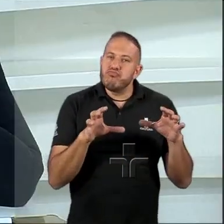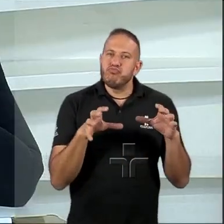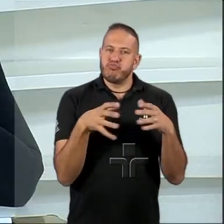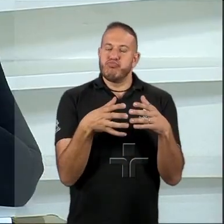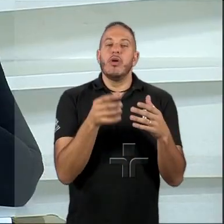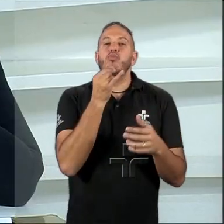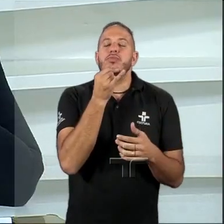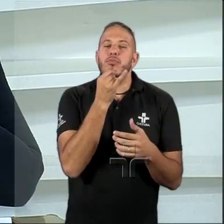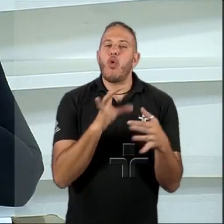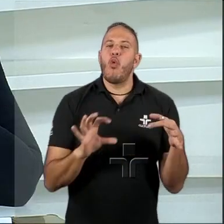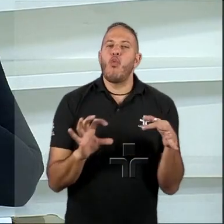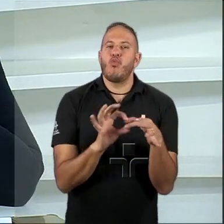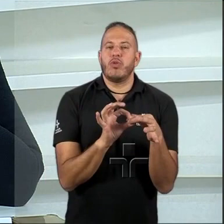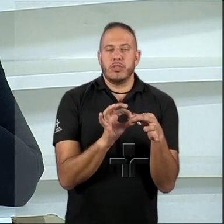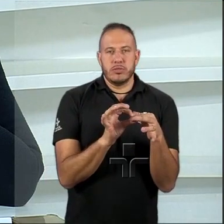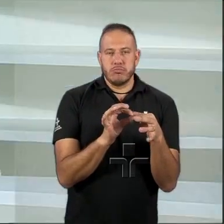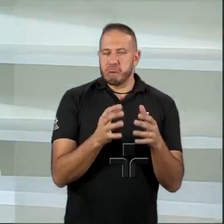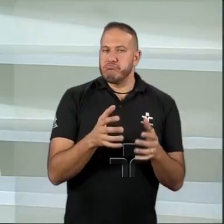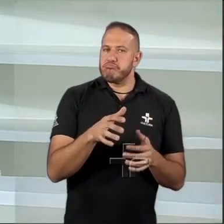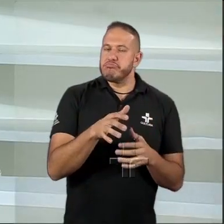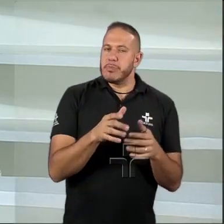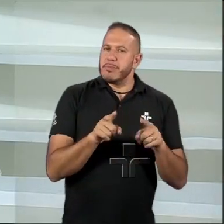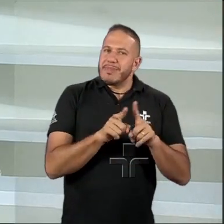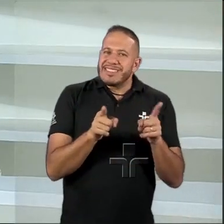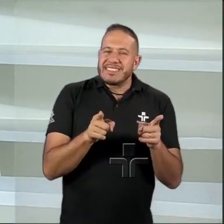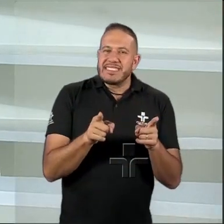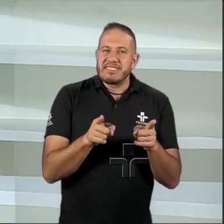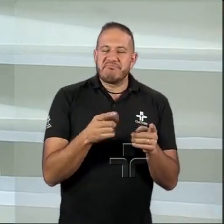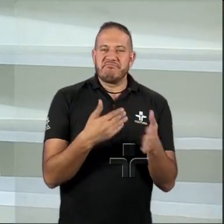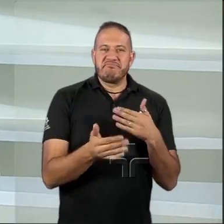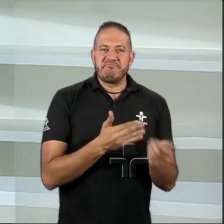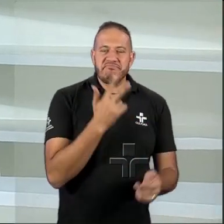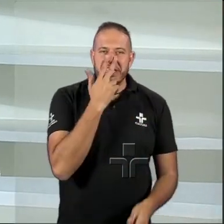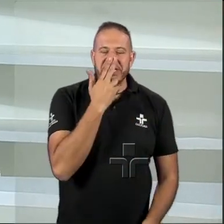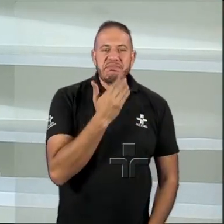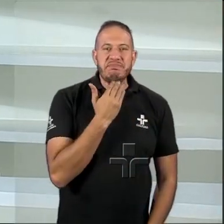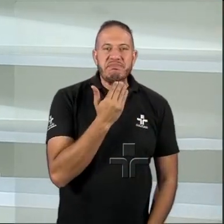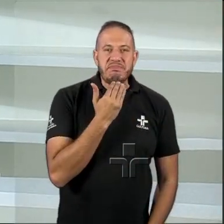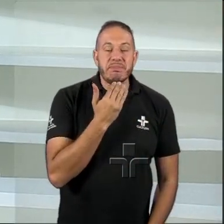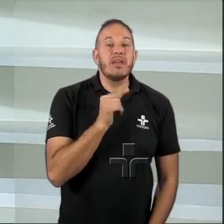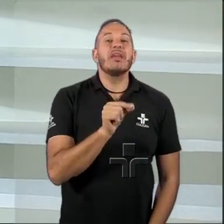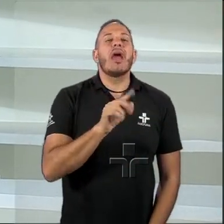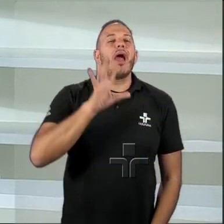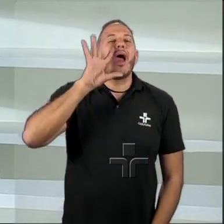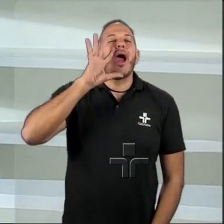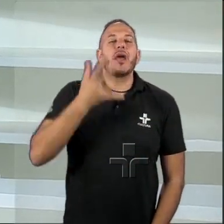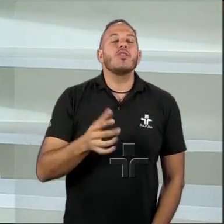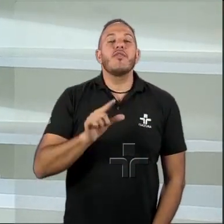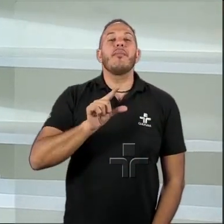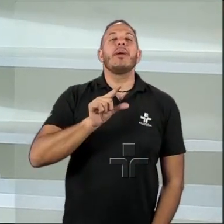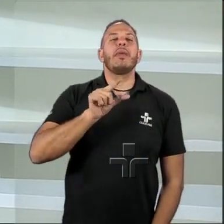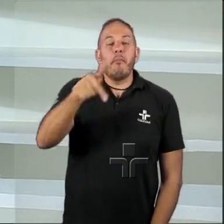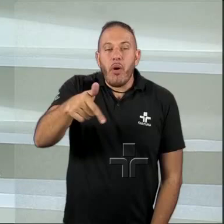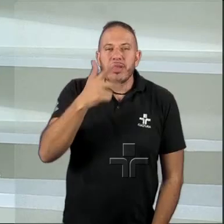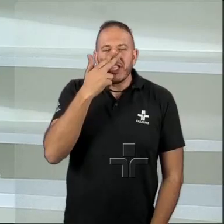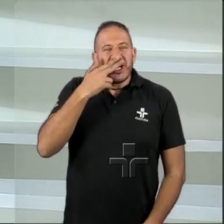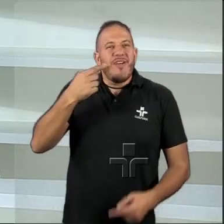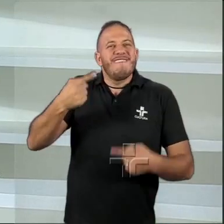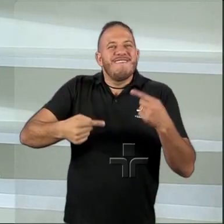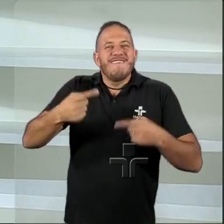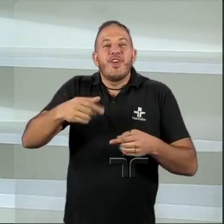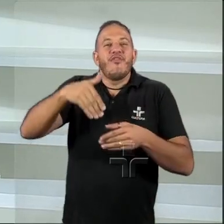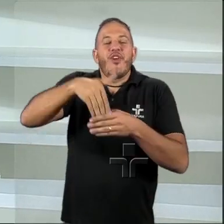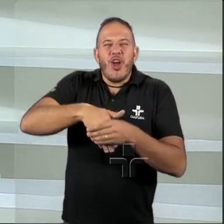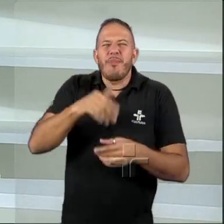unisse ali o campo da esquerda, mas não fez. Não fez e resolveu ir para um plebiscito achando que ganharia esse